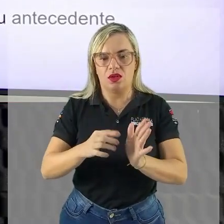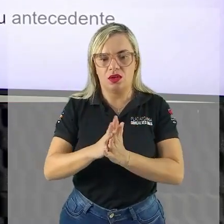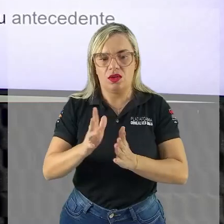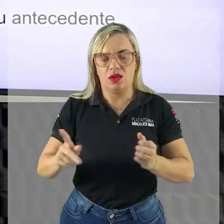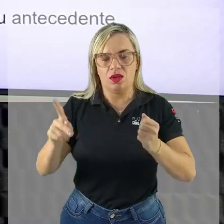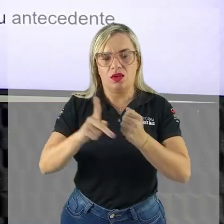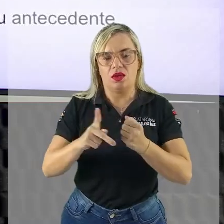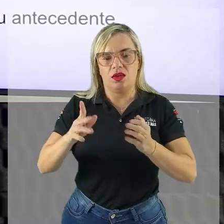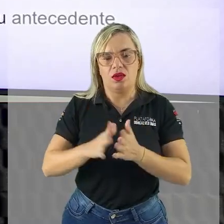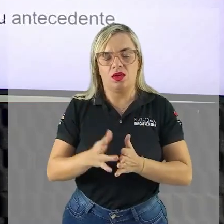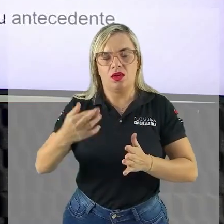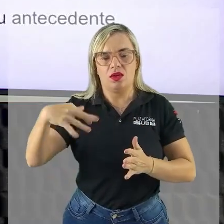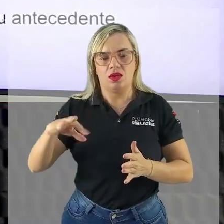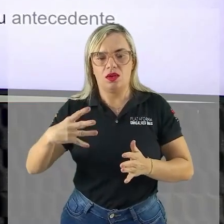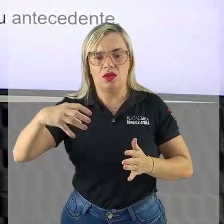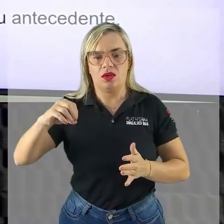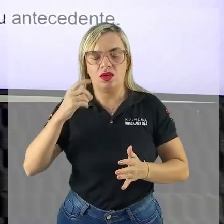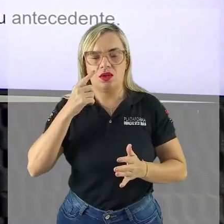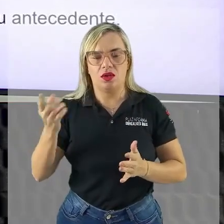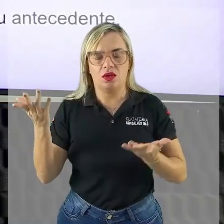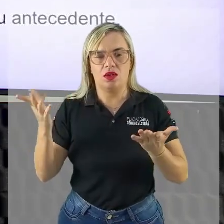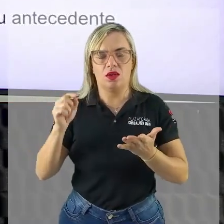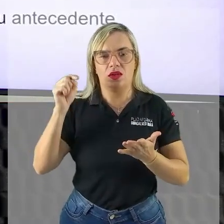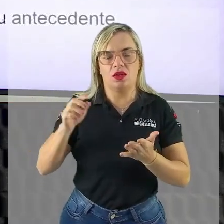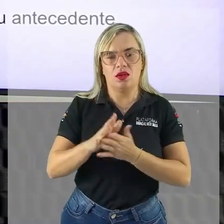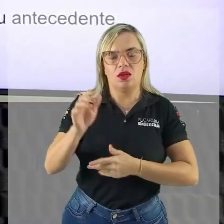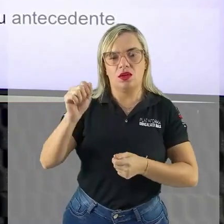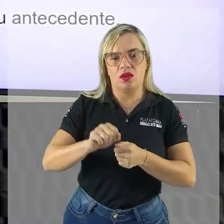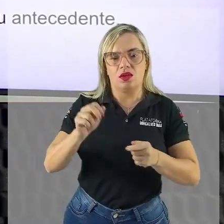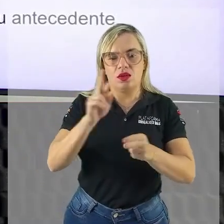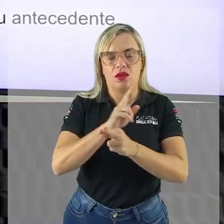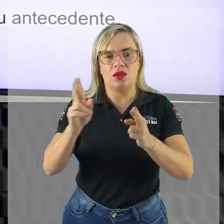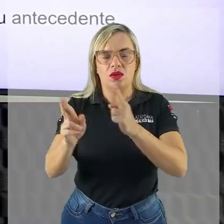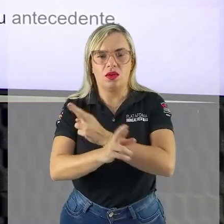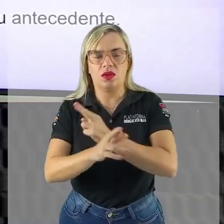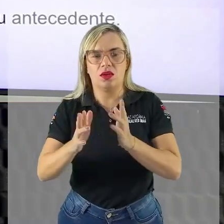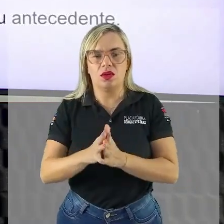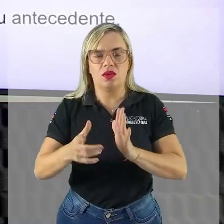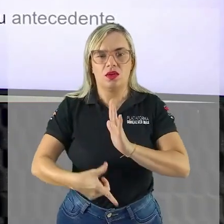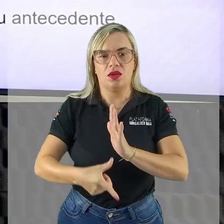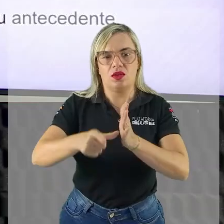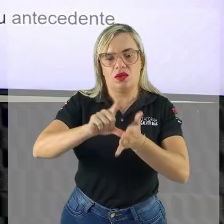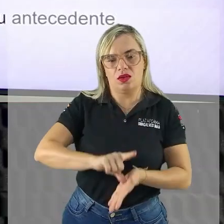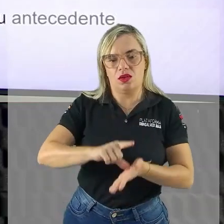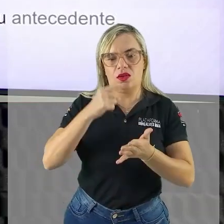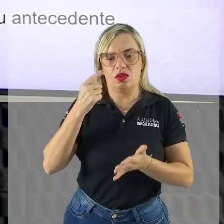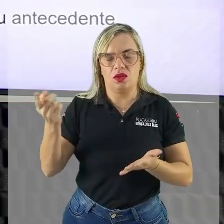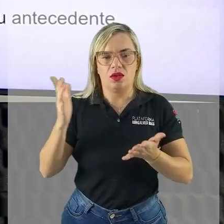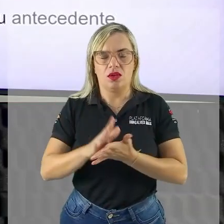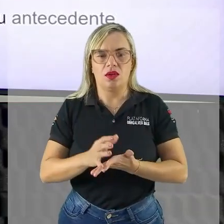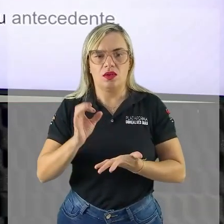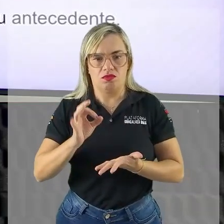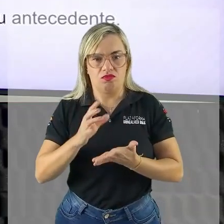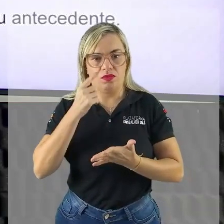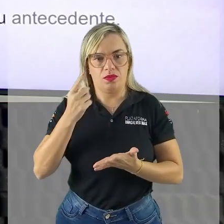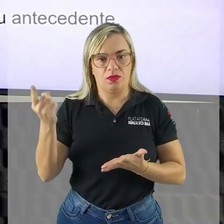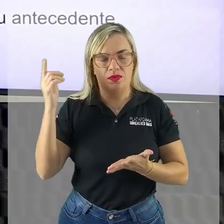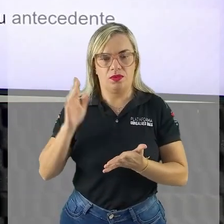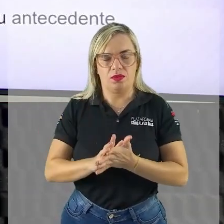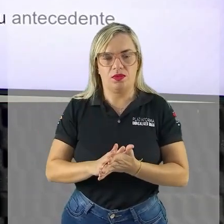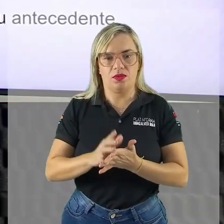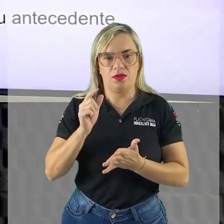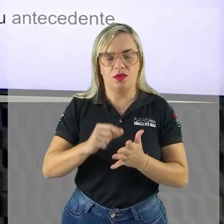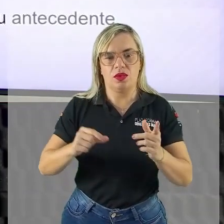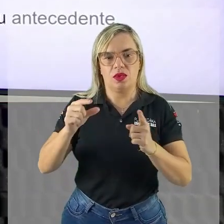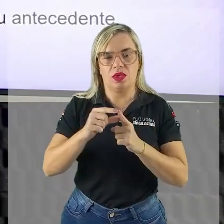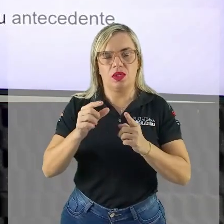relativo. Lembra comigo, o pronome relativo é aquele que faz relação com o termo antecedente. Só que esse termo, ele